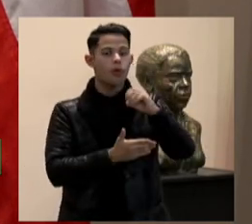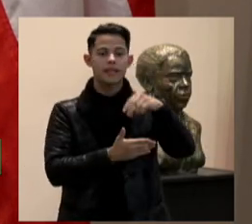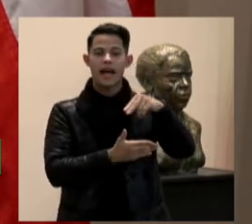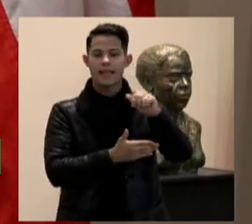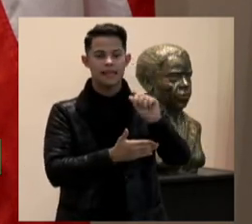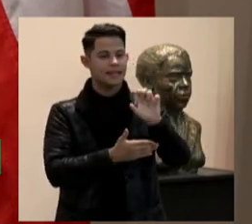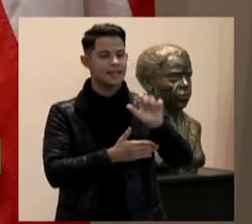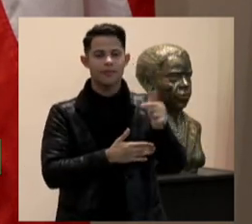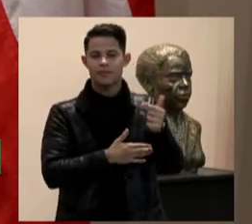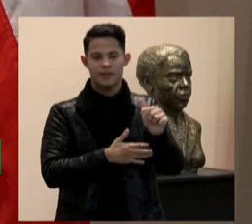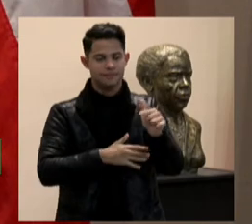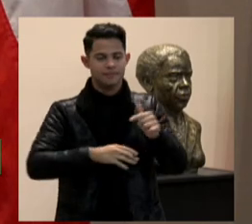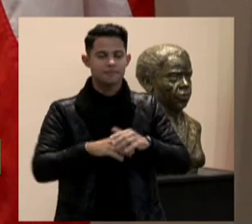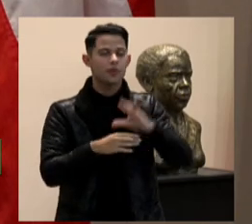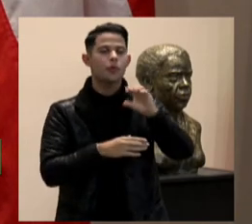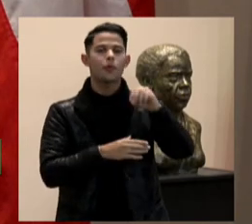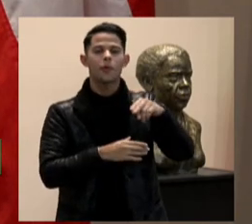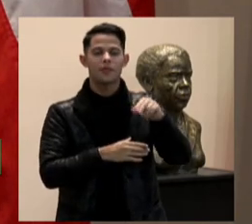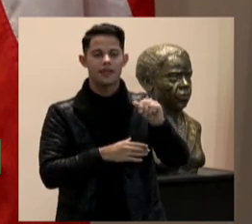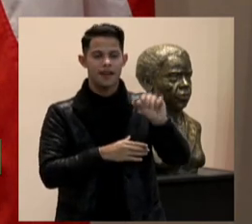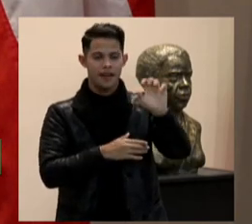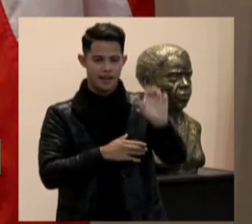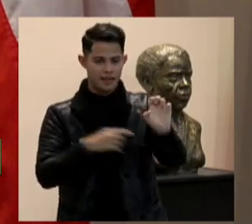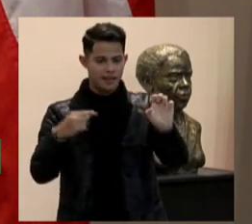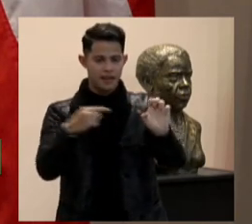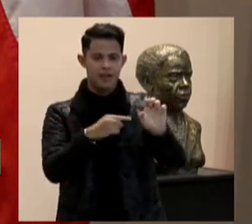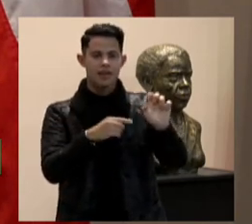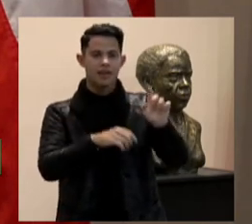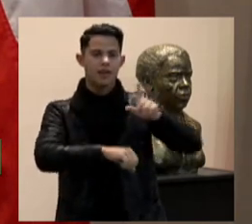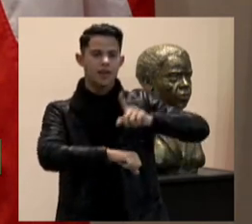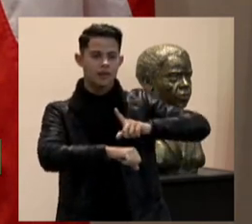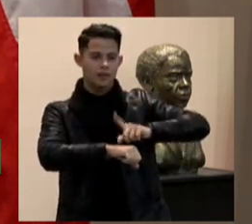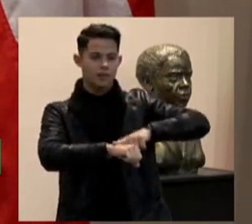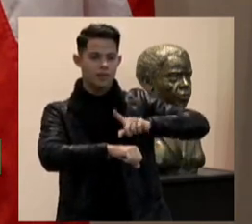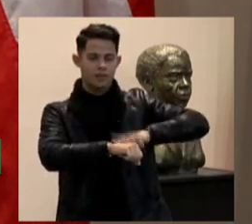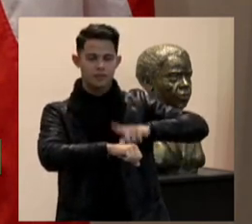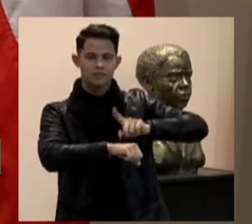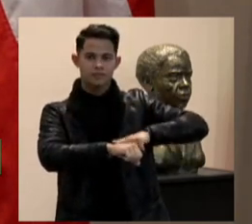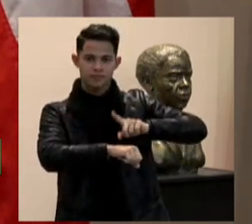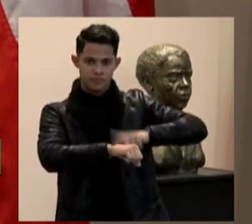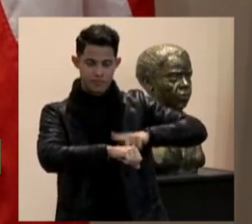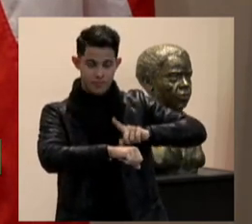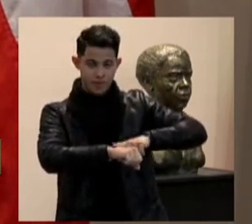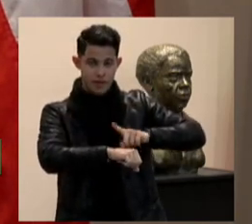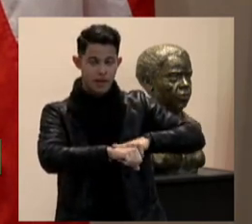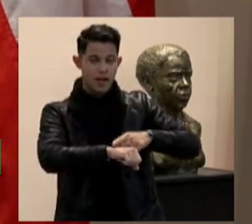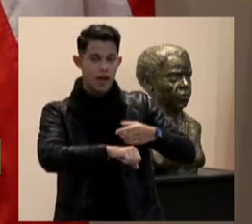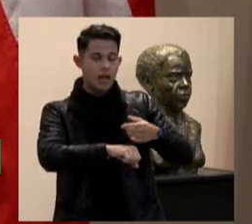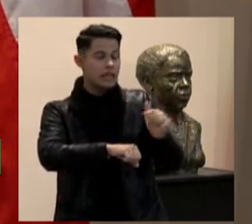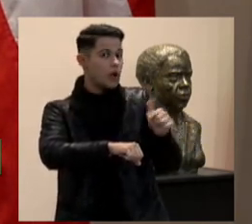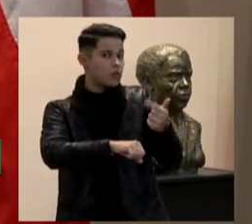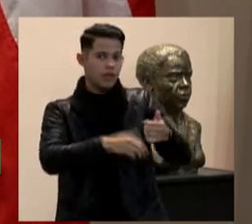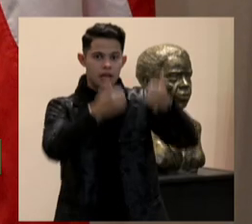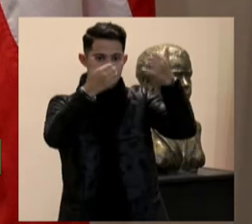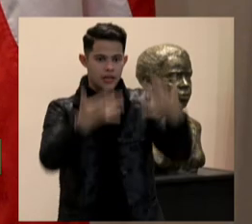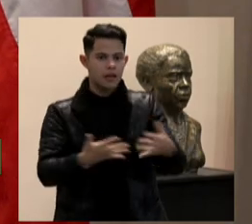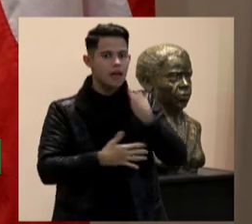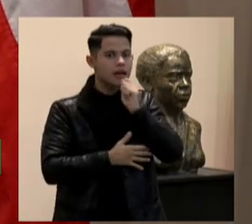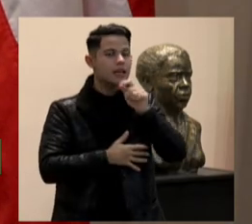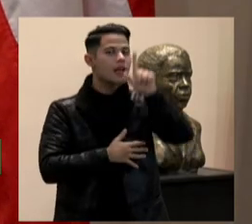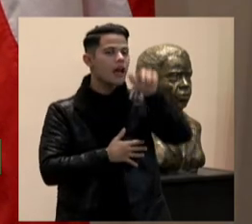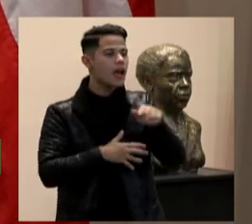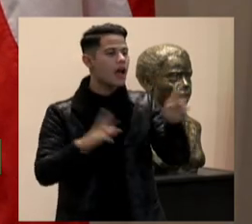e por hora isso não está bem explicitado, é a questão da relação